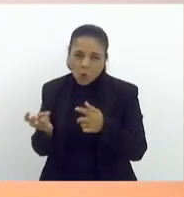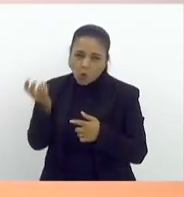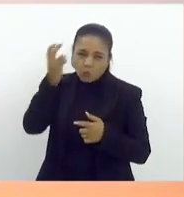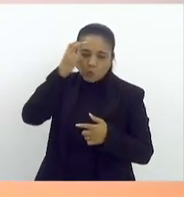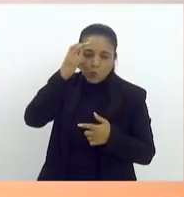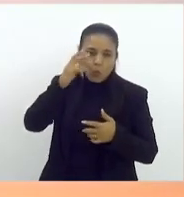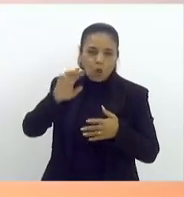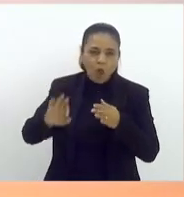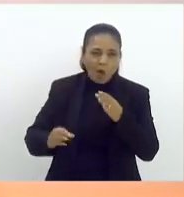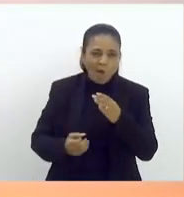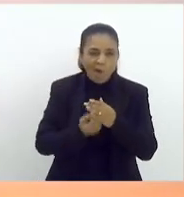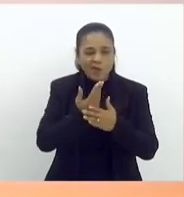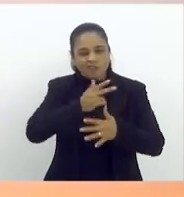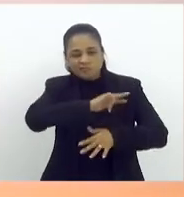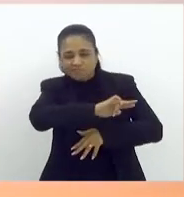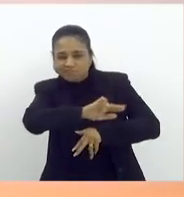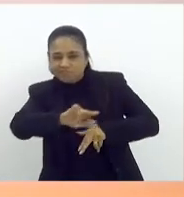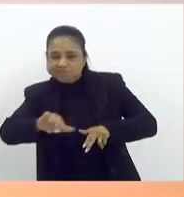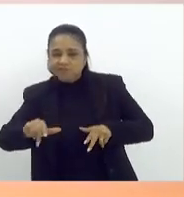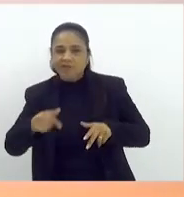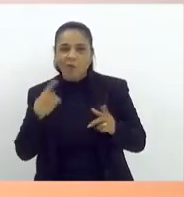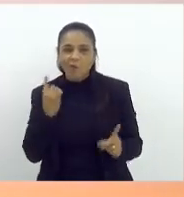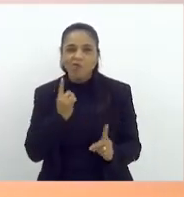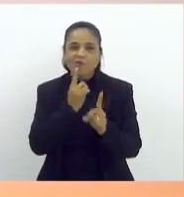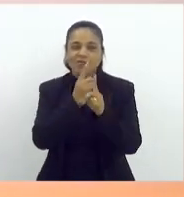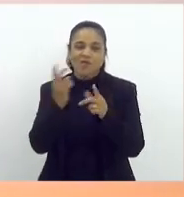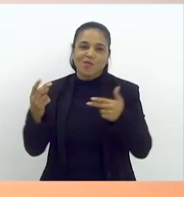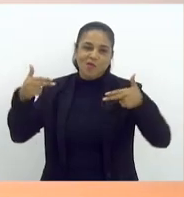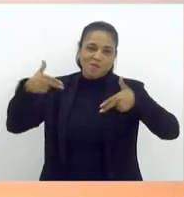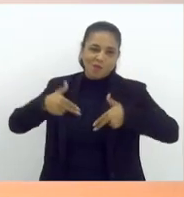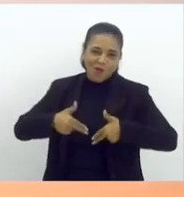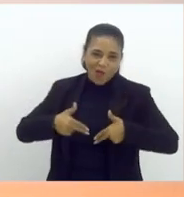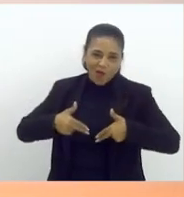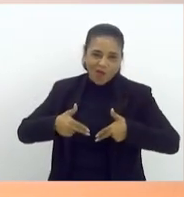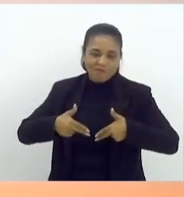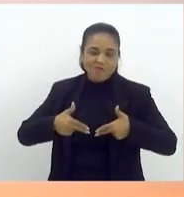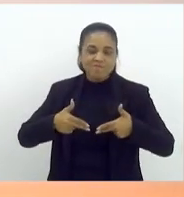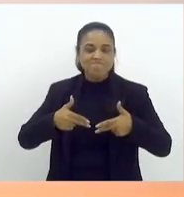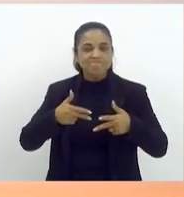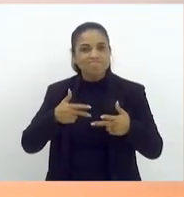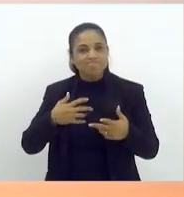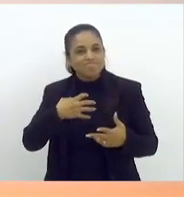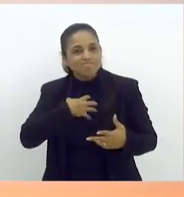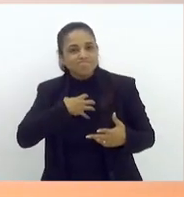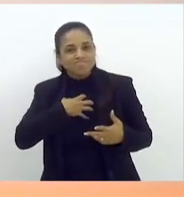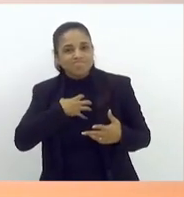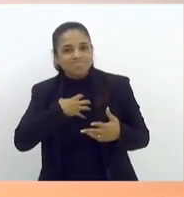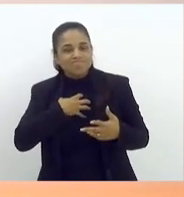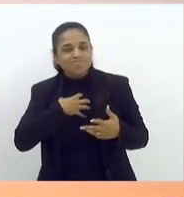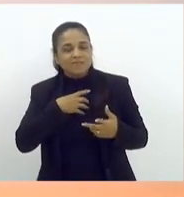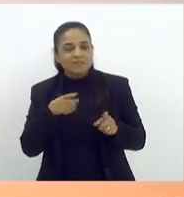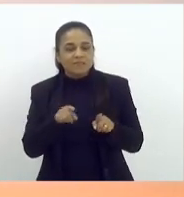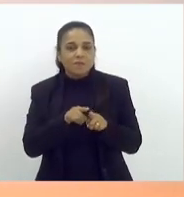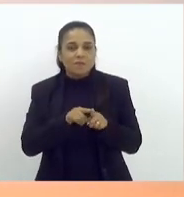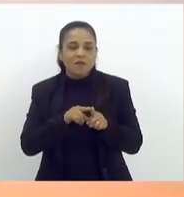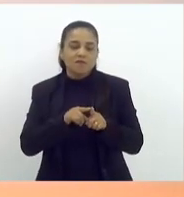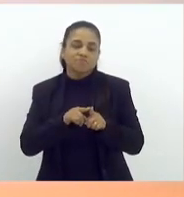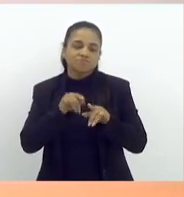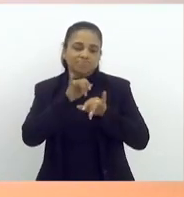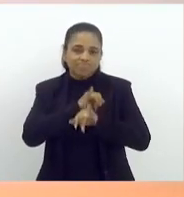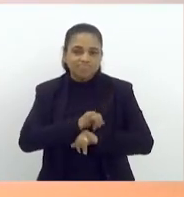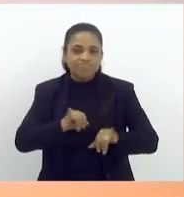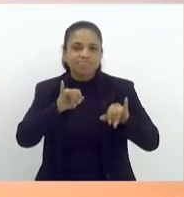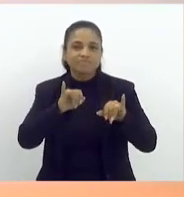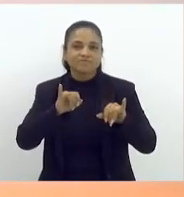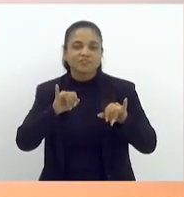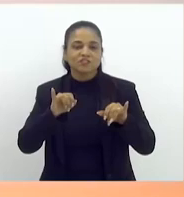de origem diferente foi nele que eu me encontrei e principalmente porque ele fala muito sobre Resgate que é uma coisa aqui na minha arte eu